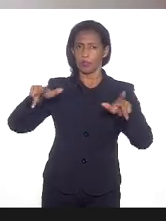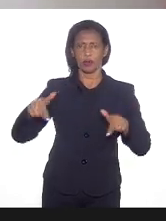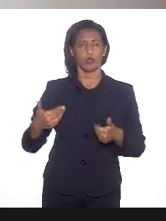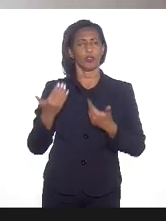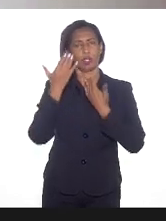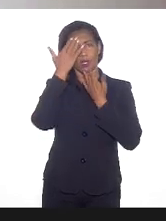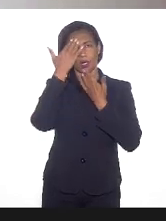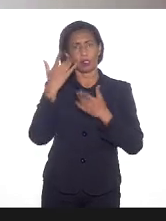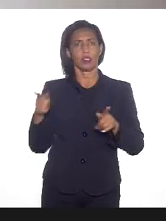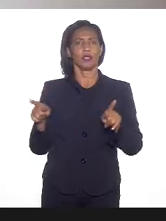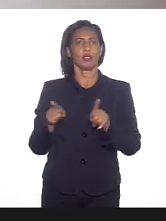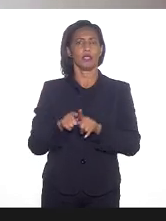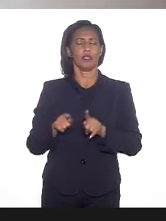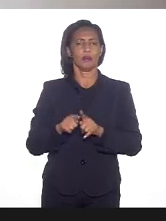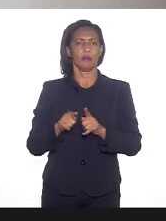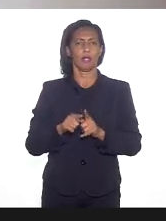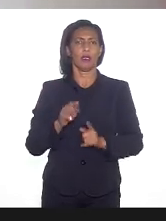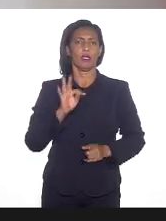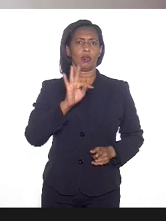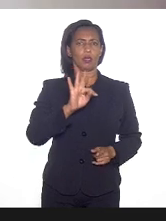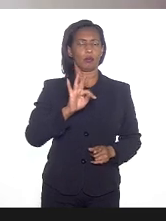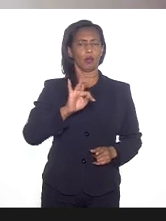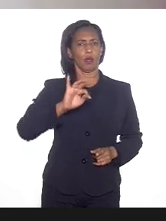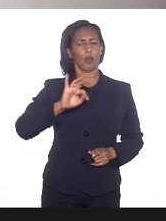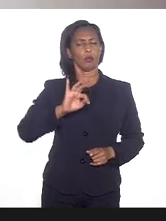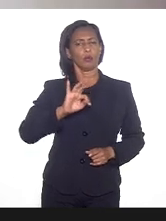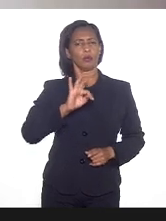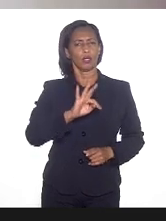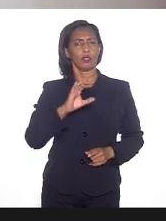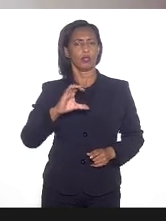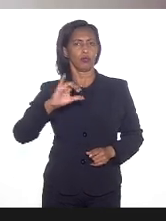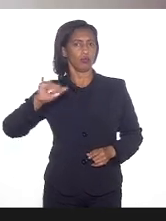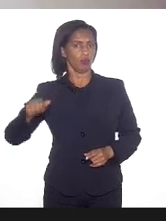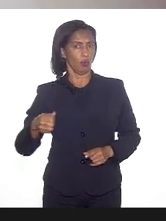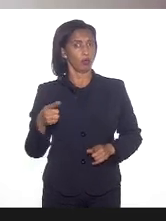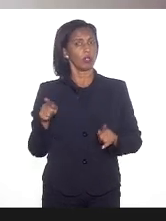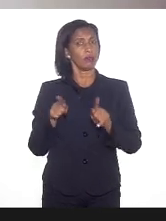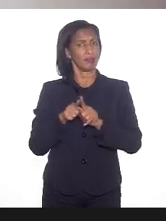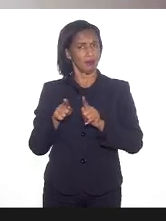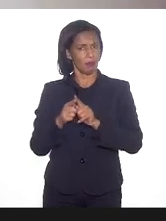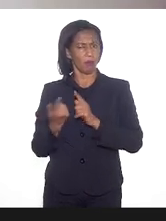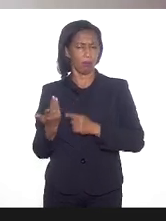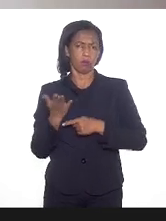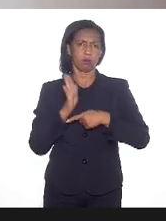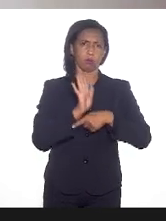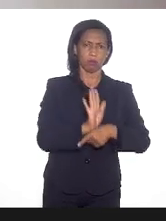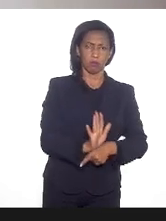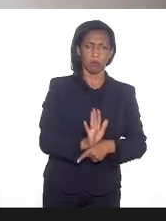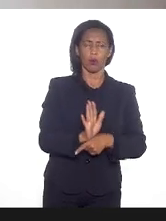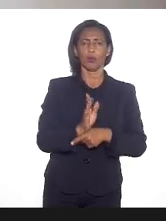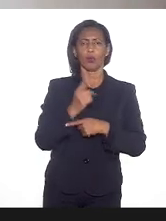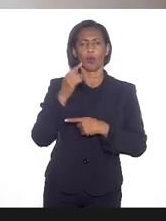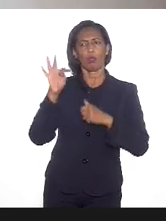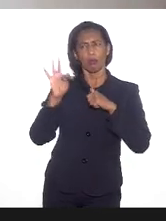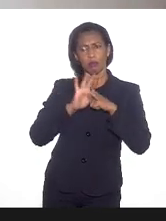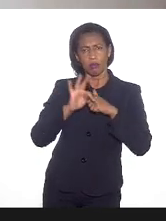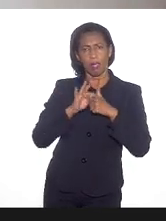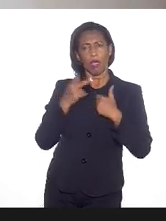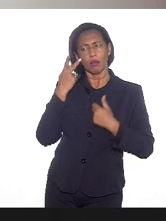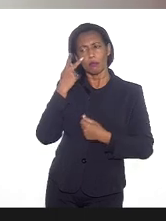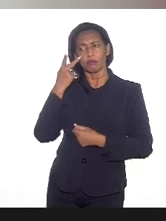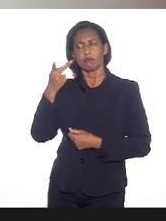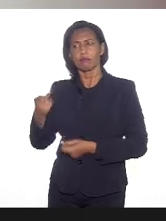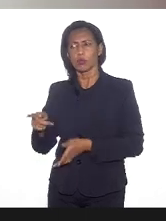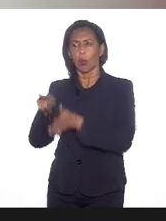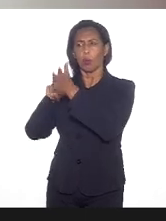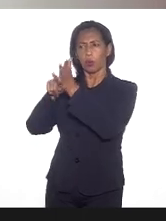ao Tribunal de Contas do Estado, que também nos apoiou e cedeu, né, os técnicos Ari e Sabrina